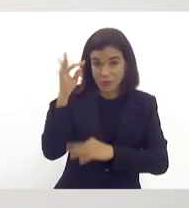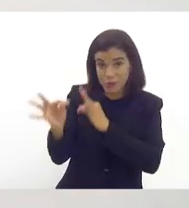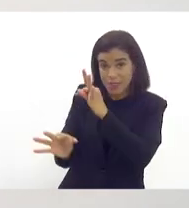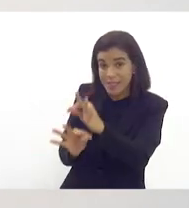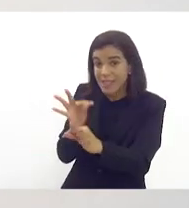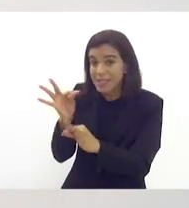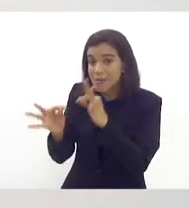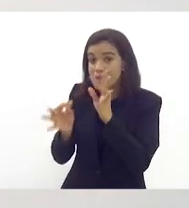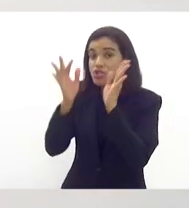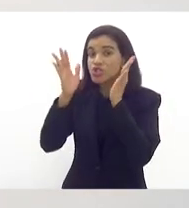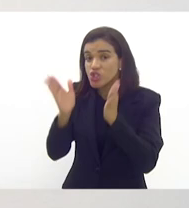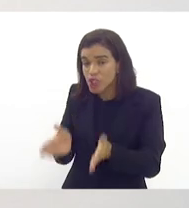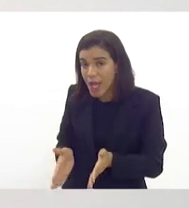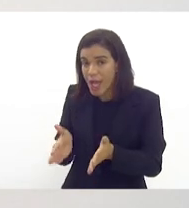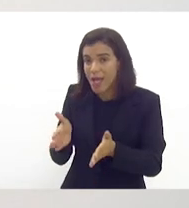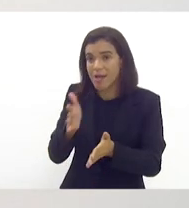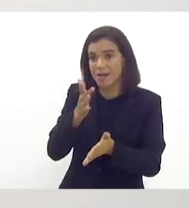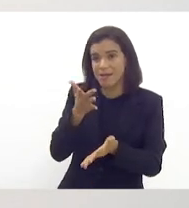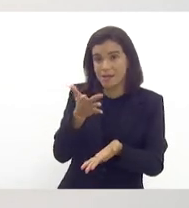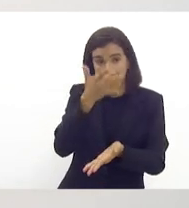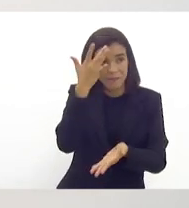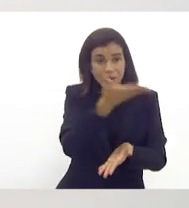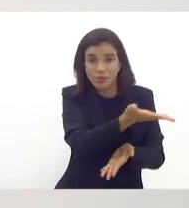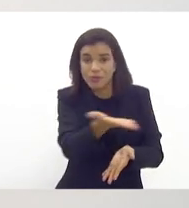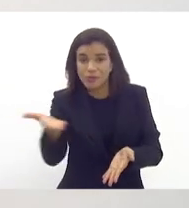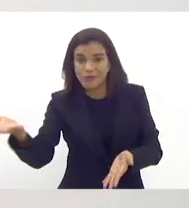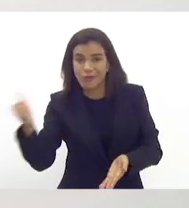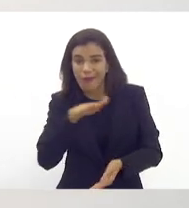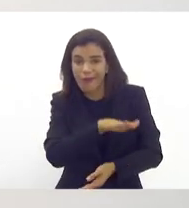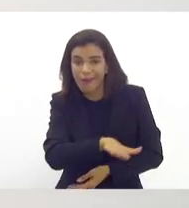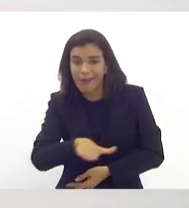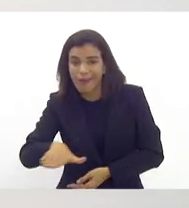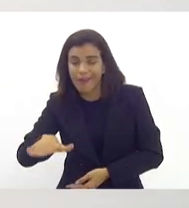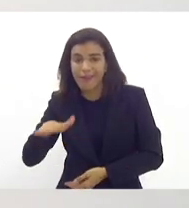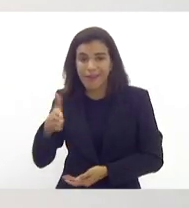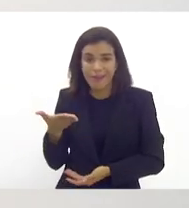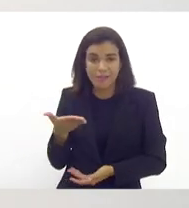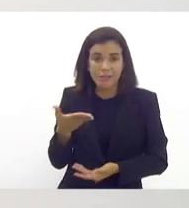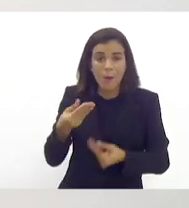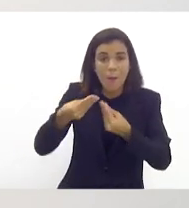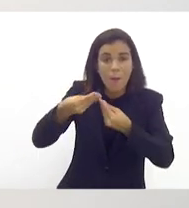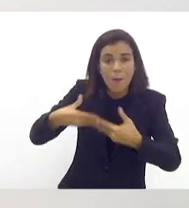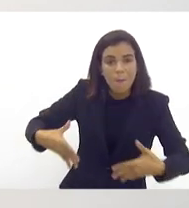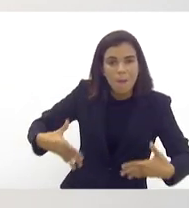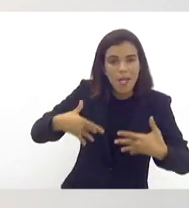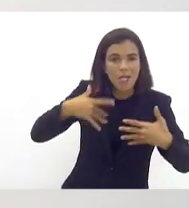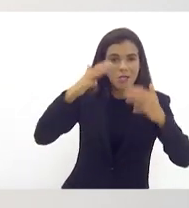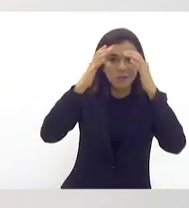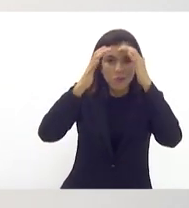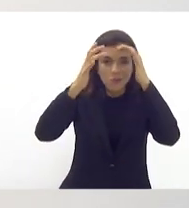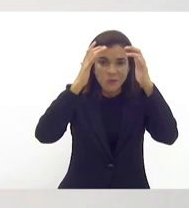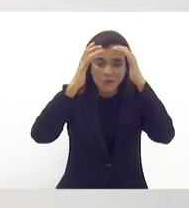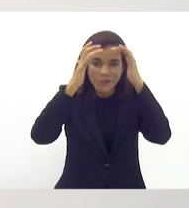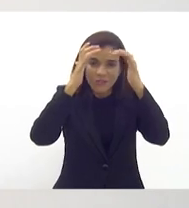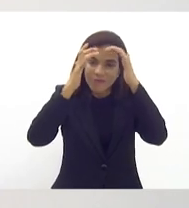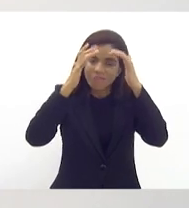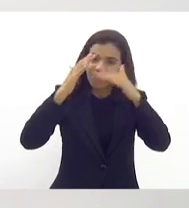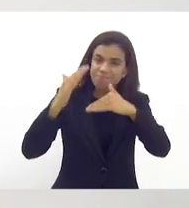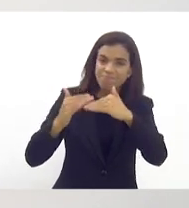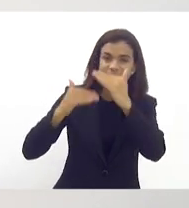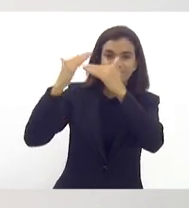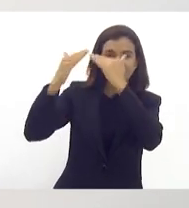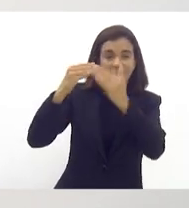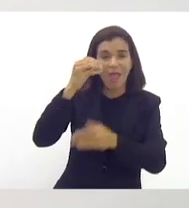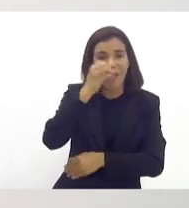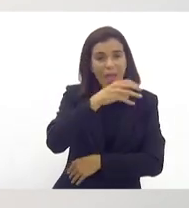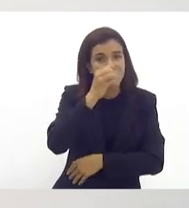as pessoas aqui que aqui se encontra as crianças que aqui se encontram prejuízo que pode ser causado é absurdo